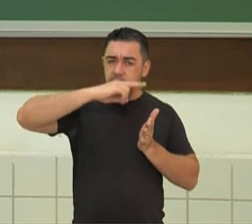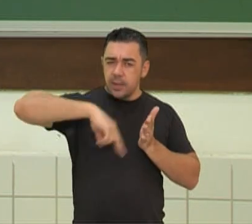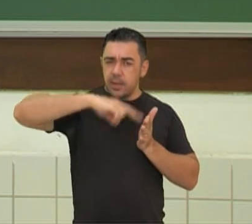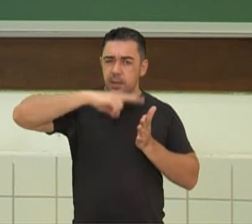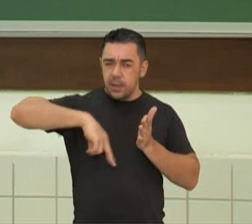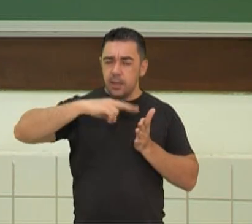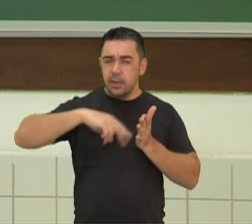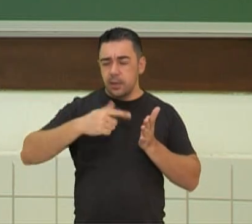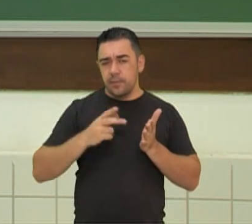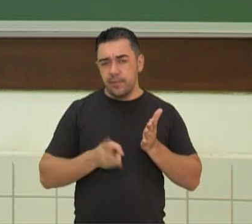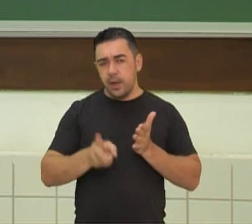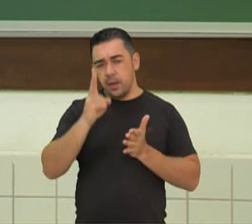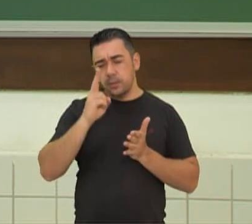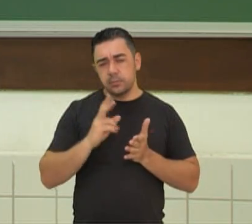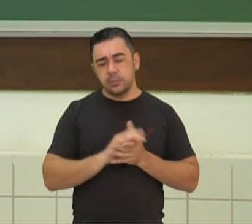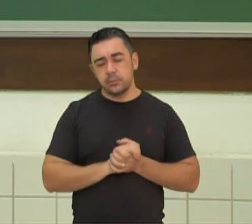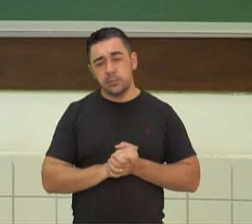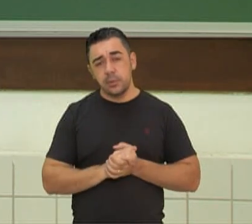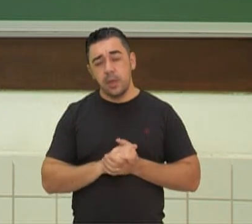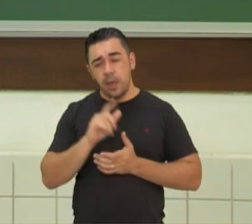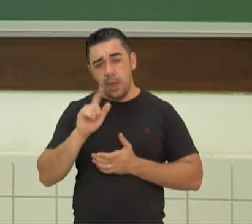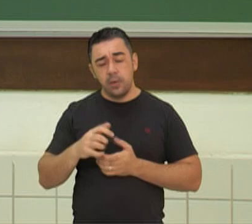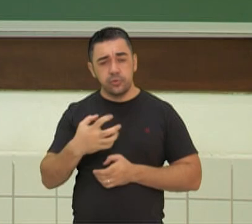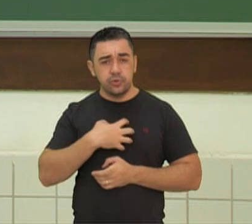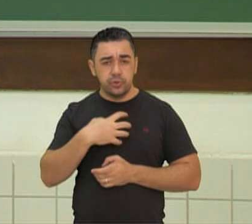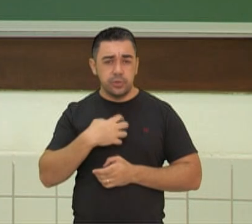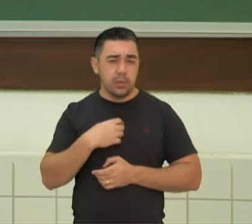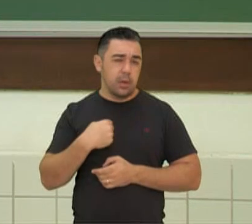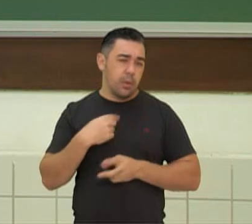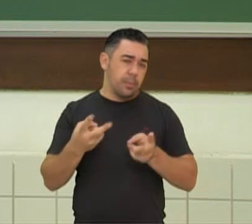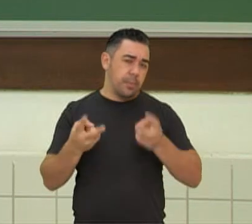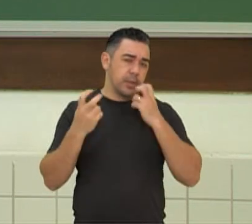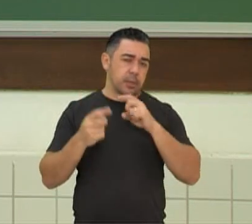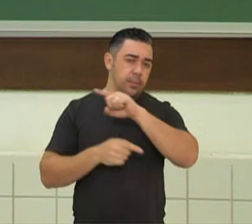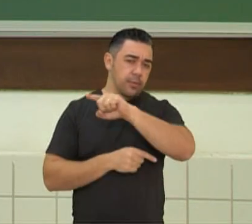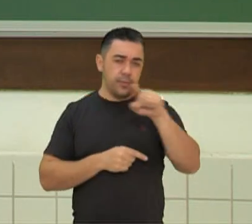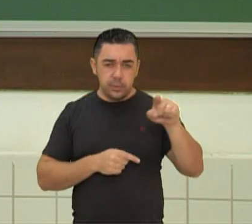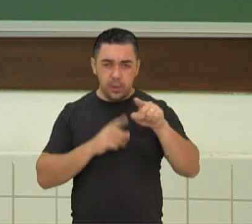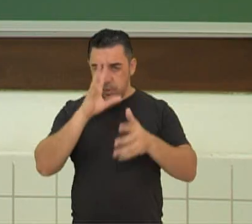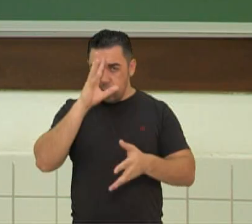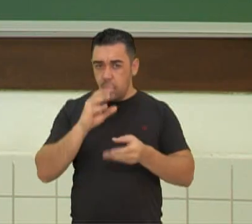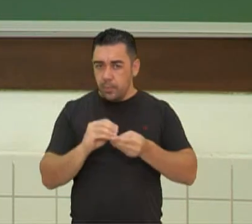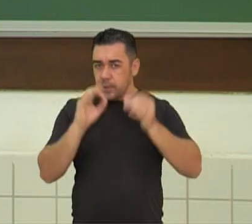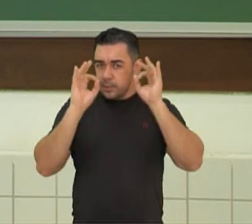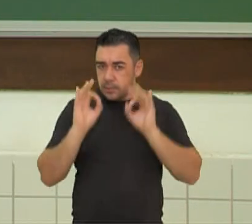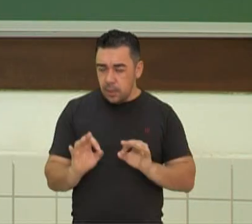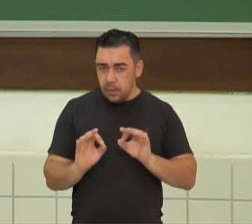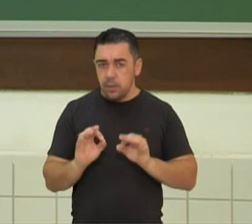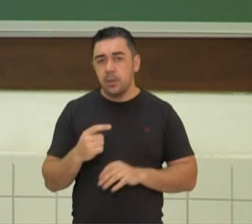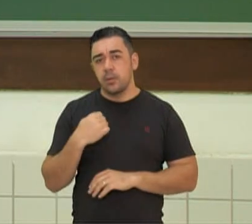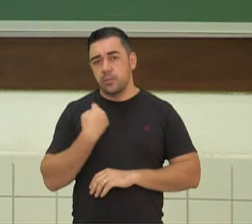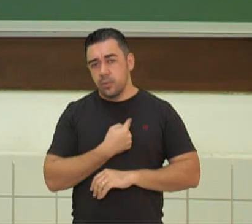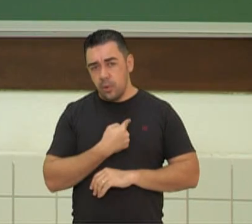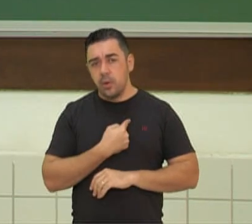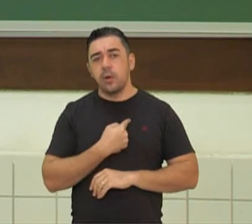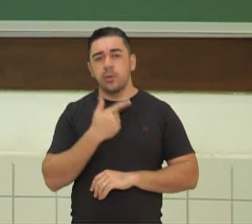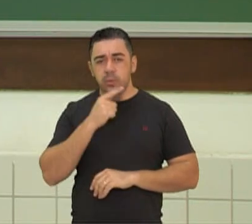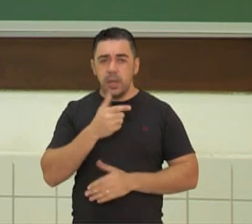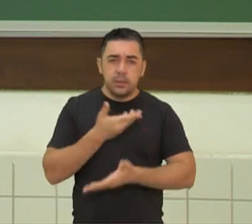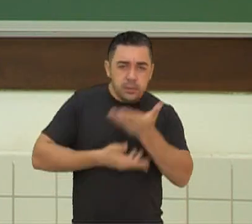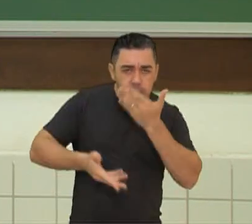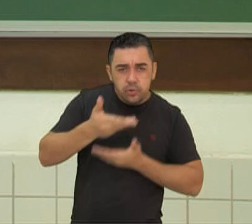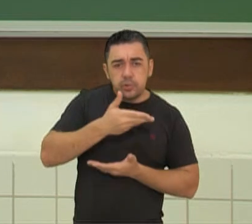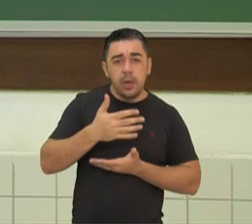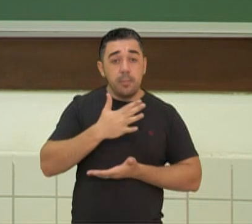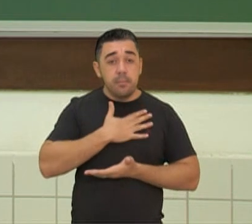como o professor já disse várias vezes, mas é a forma de eu perceber se vocês estão entendendo, né? É a forma que nós vamos ter de interagir.